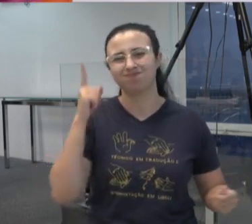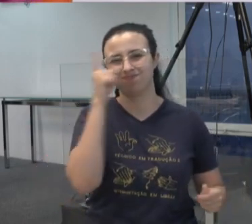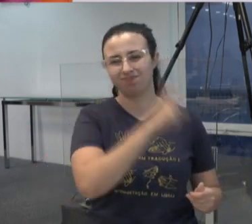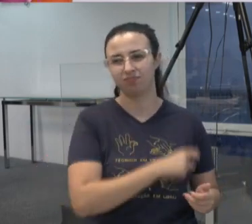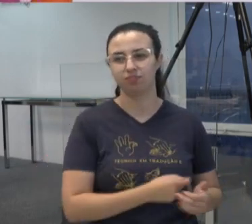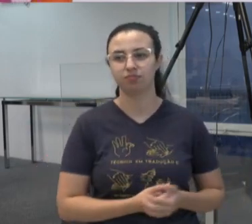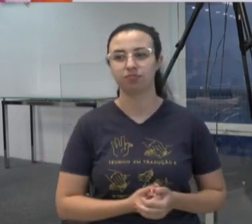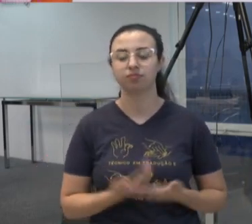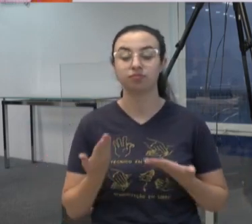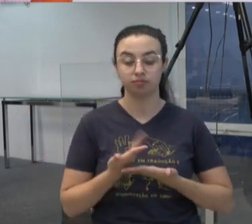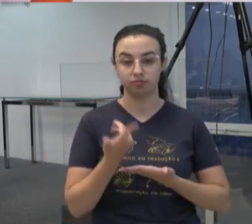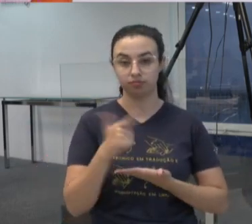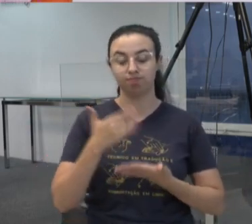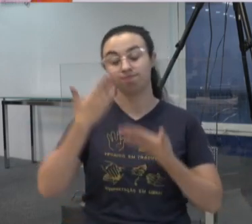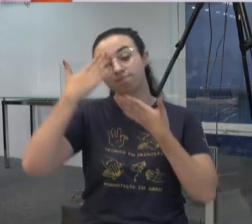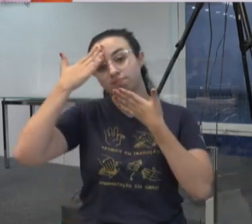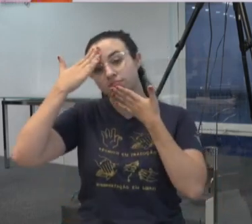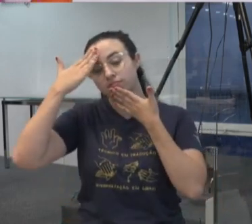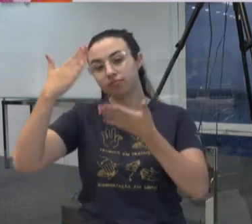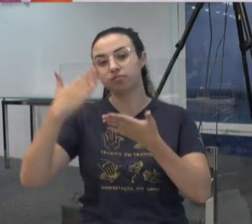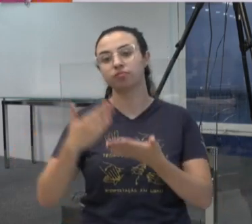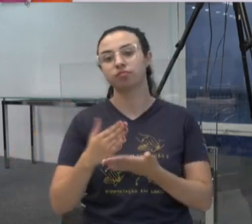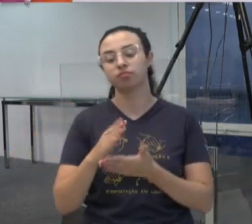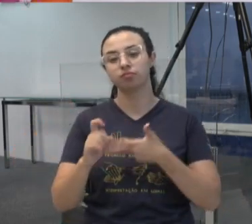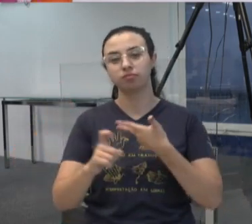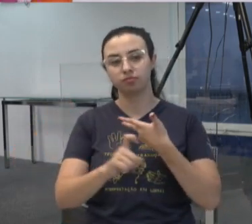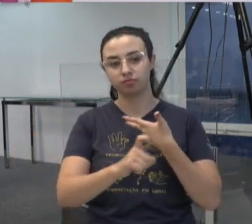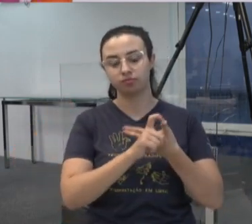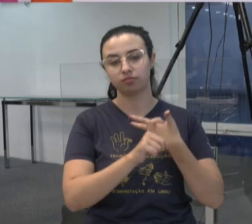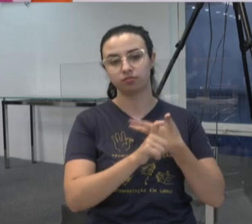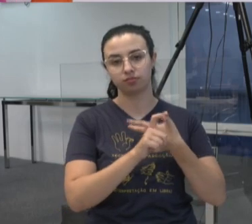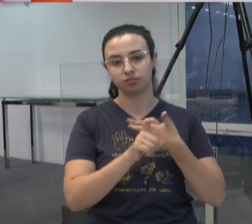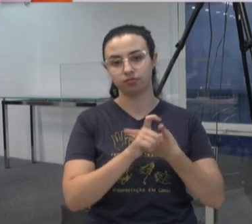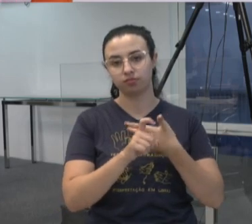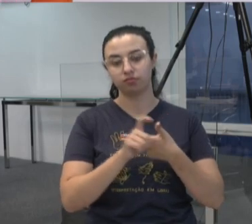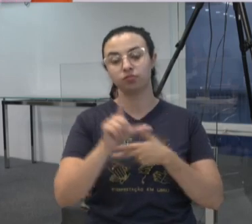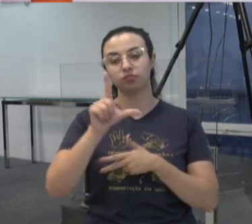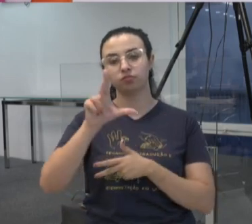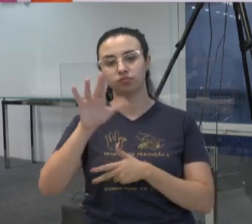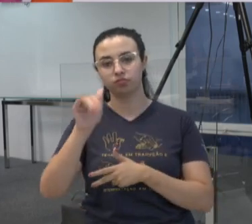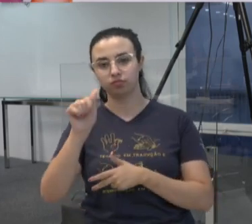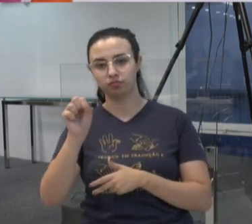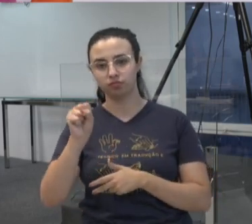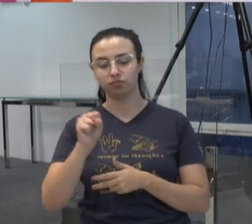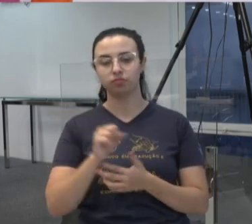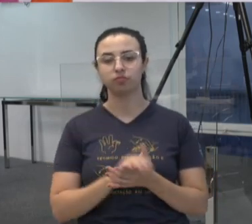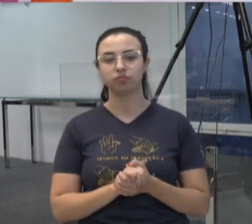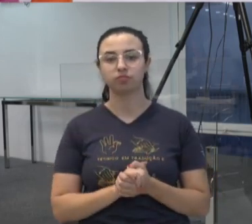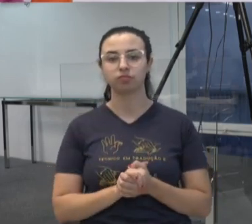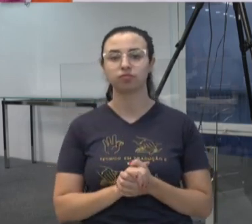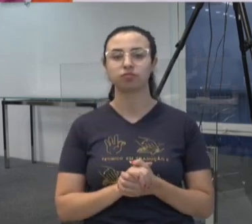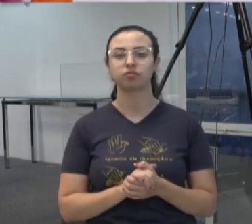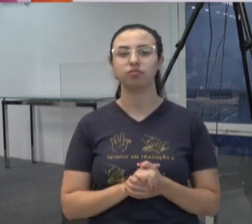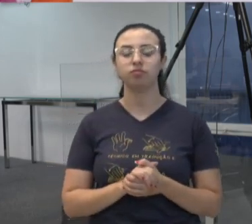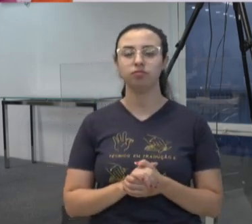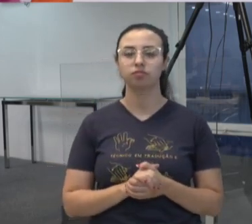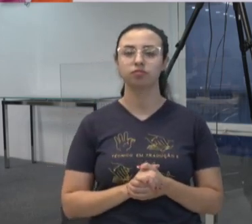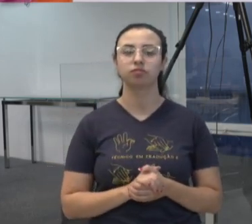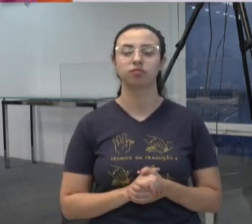presidente, quero mais uma vez, sim, agradecer o executivo, o Lucas, pela rotatória lá